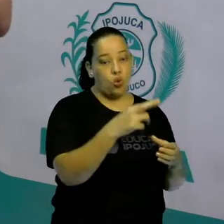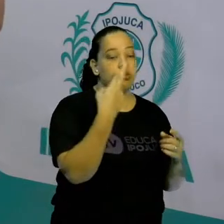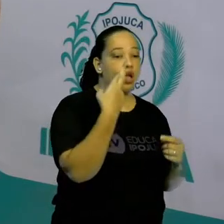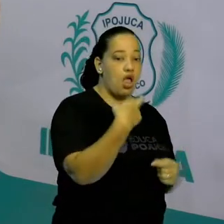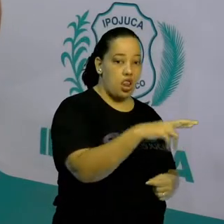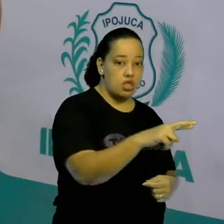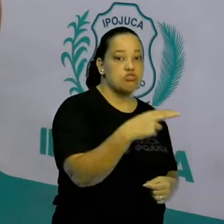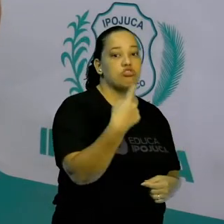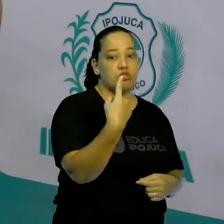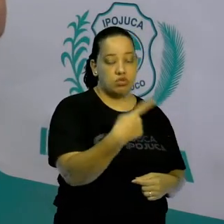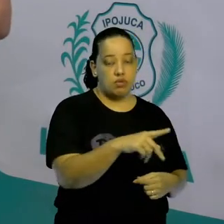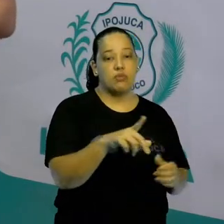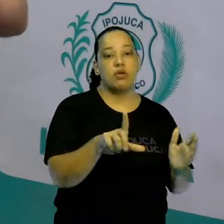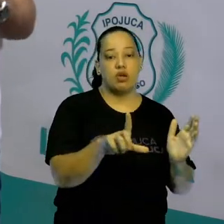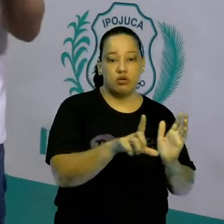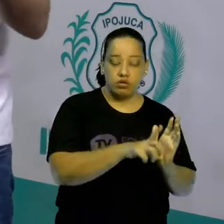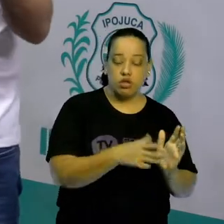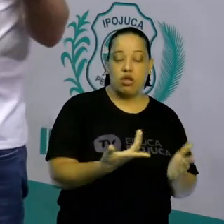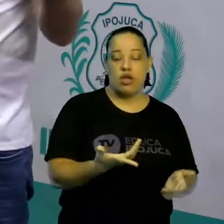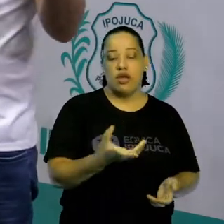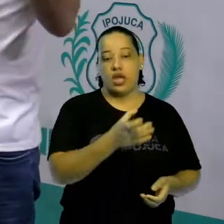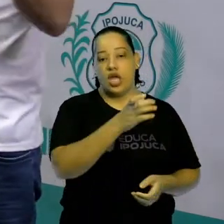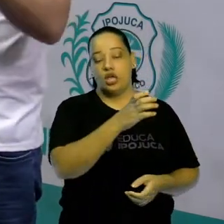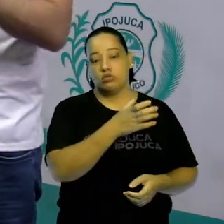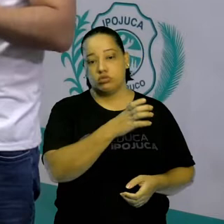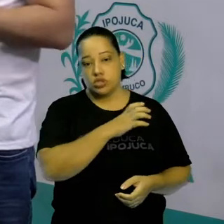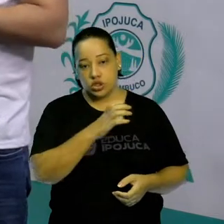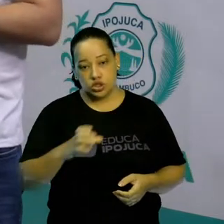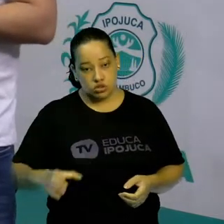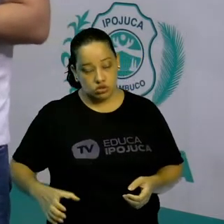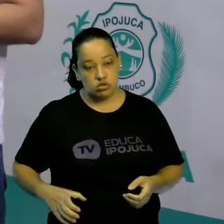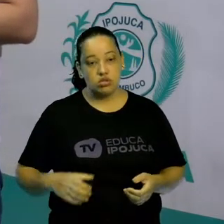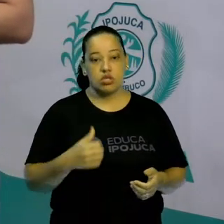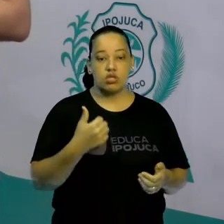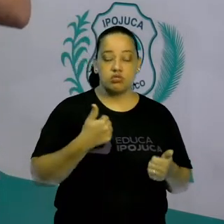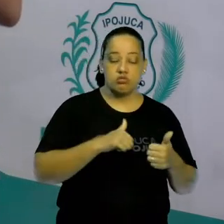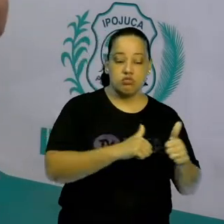também cristã, tá certo? Então, essas disputas entre católicos,